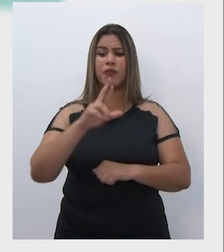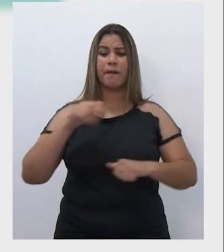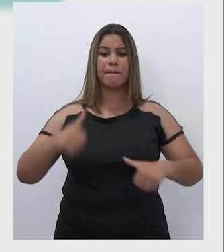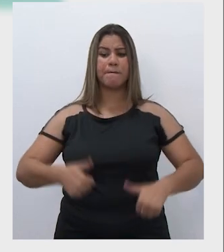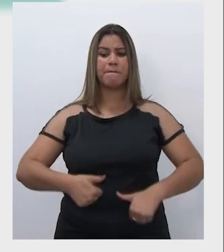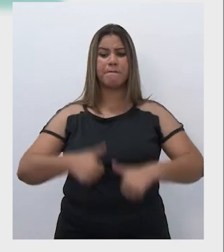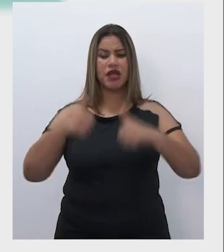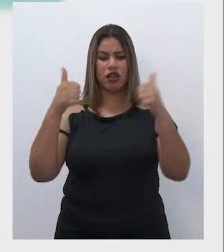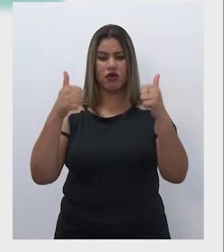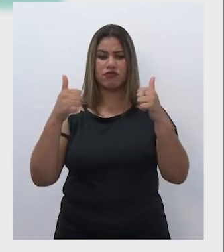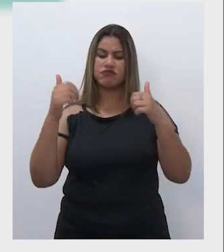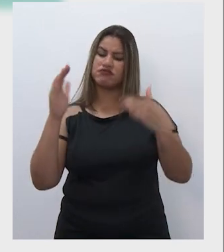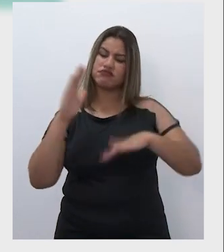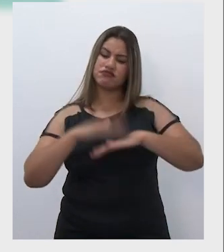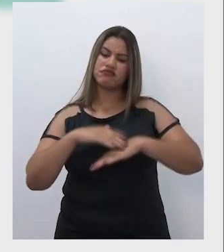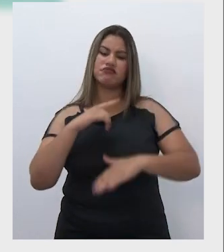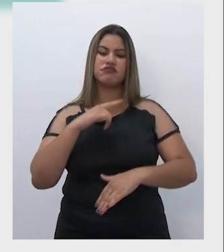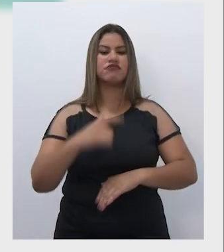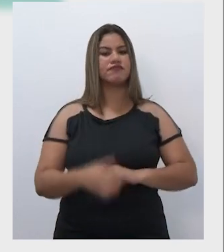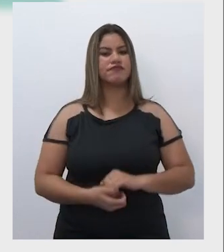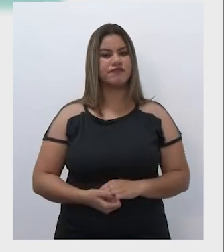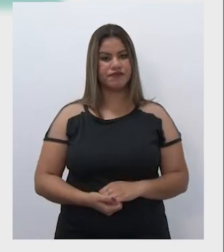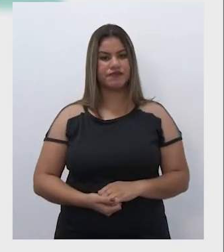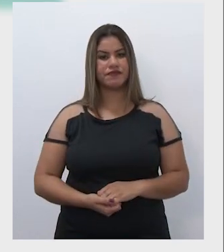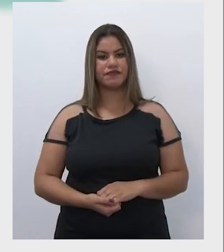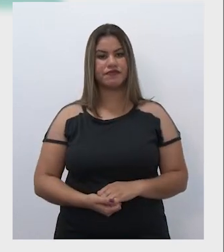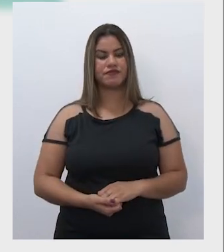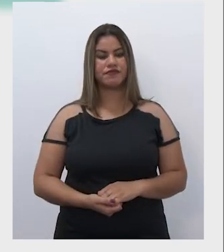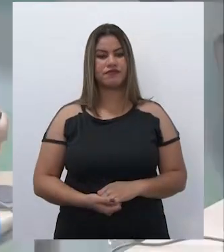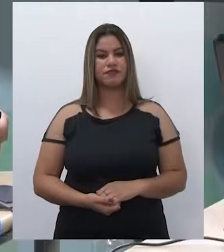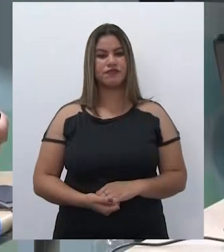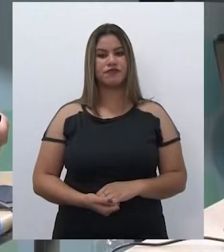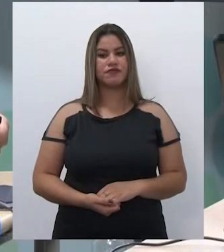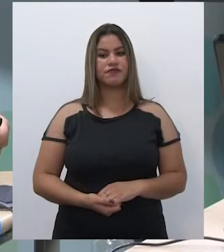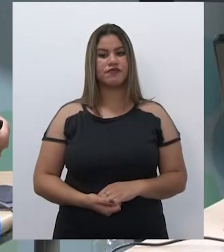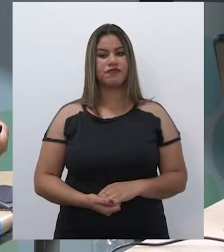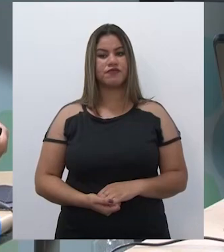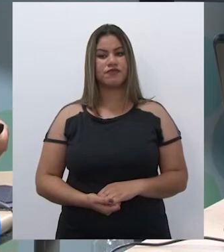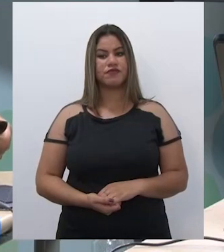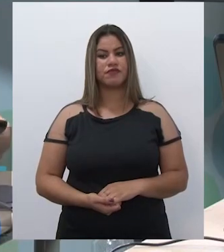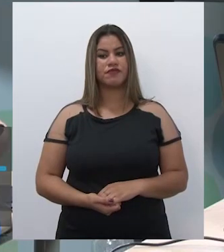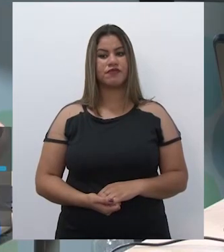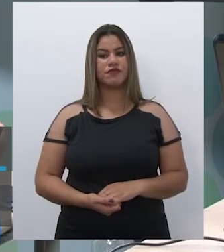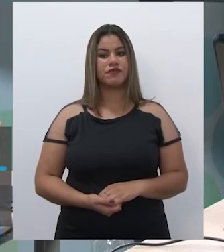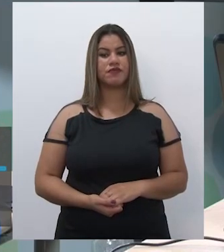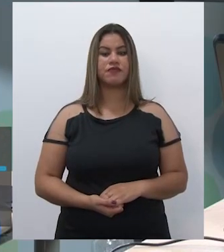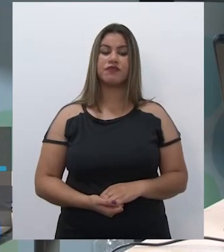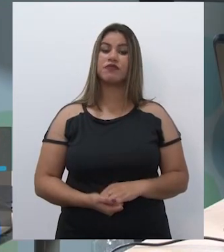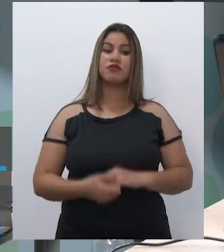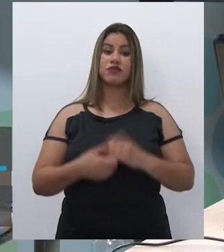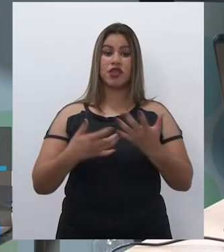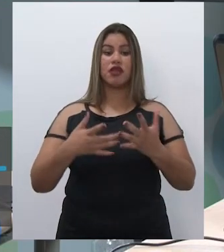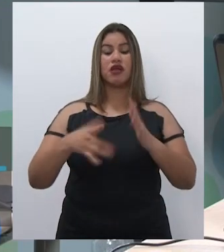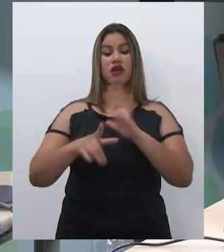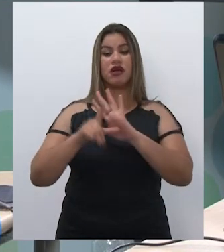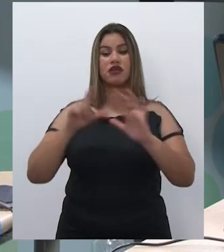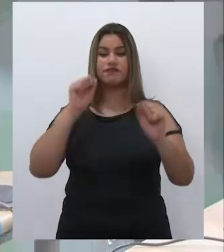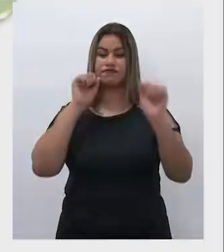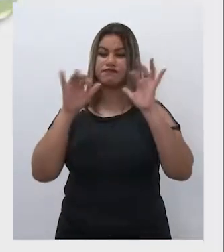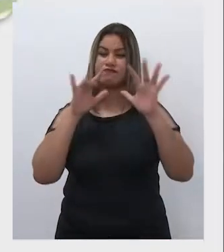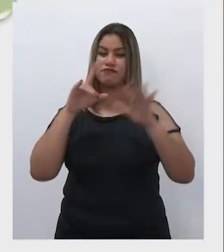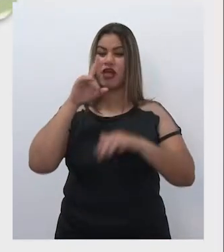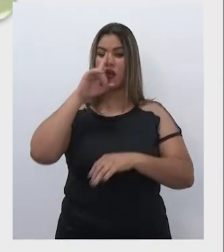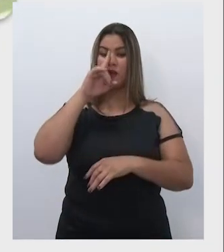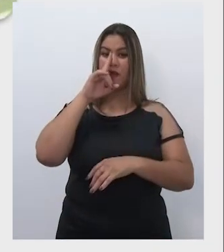resultado possível para a atividade que estiver realizando. Correr riscos calculados é pensar